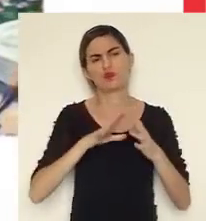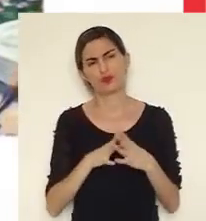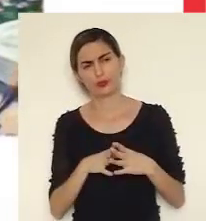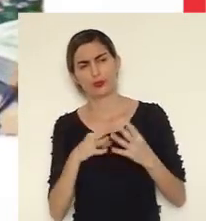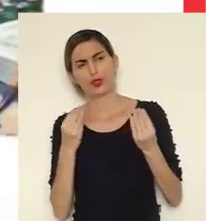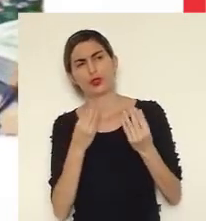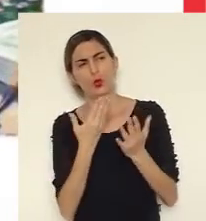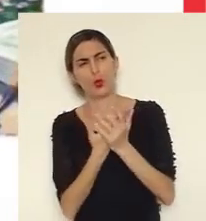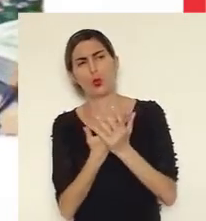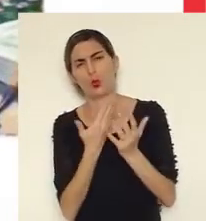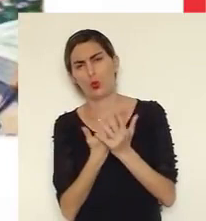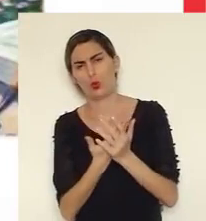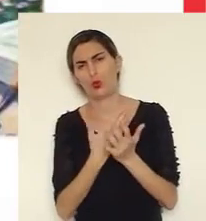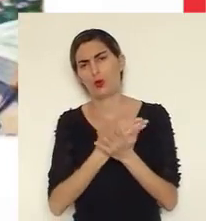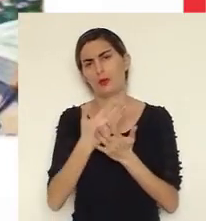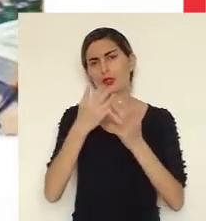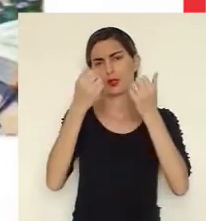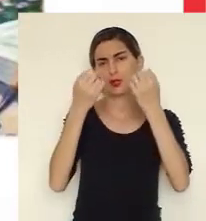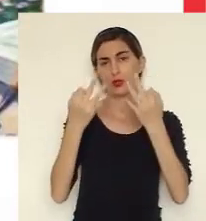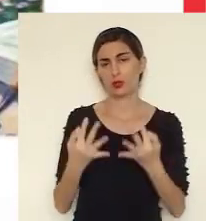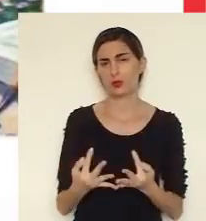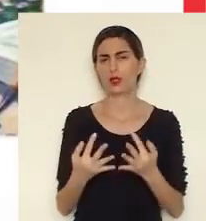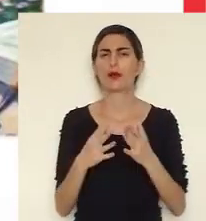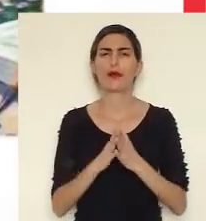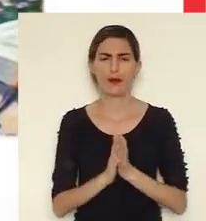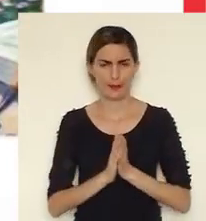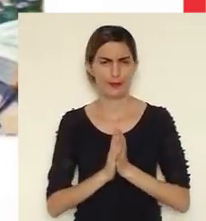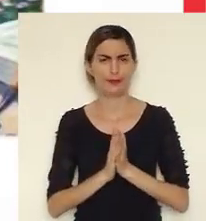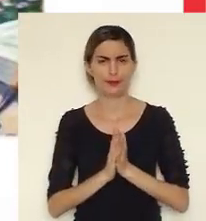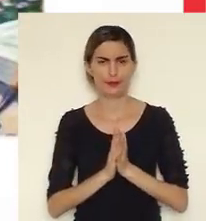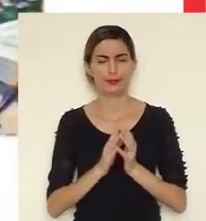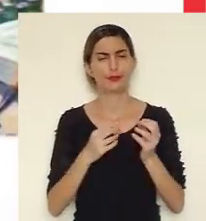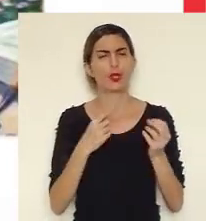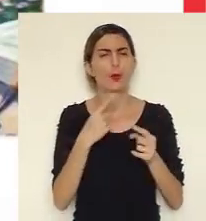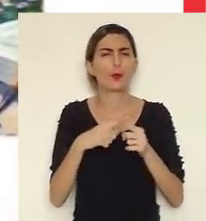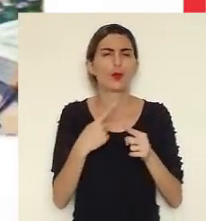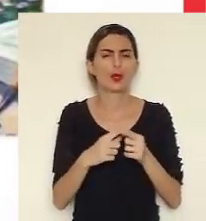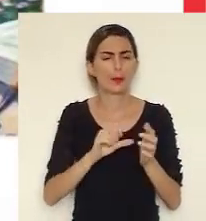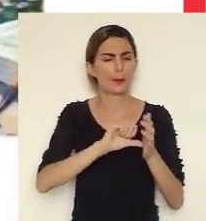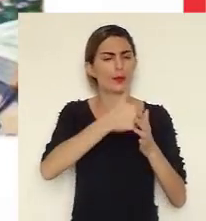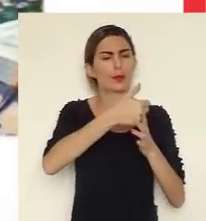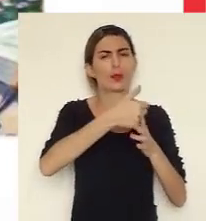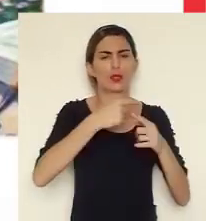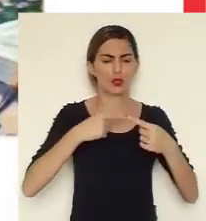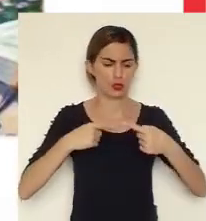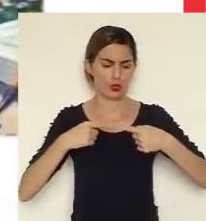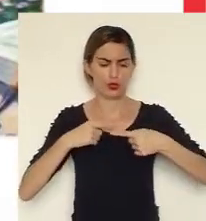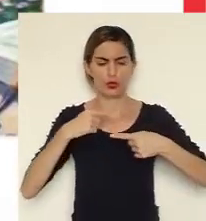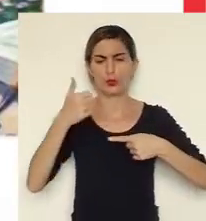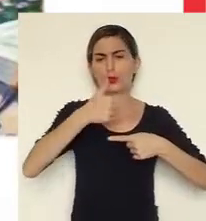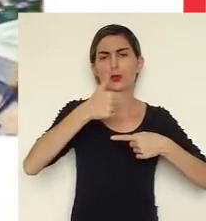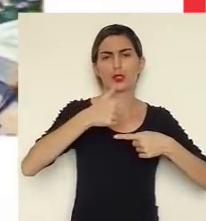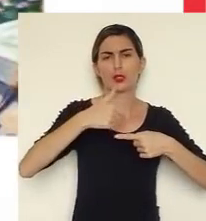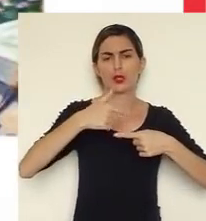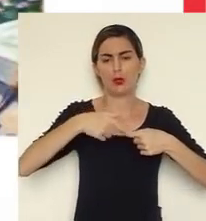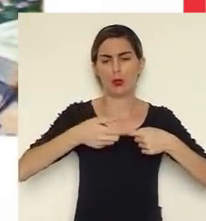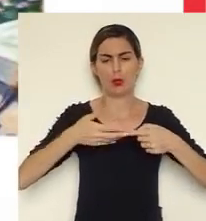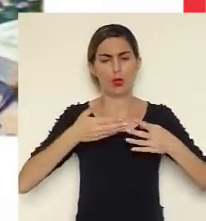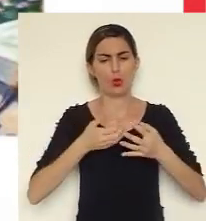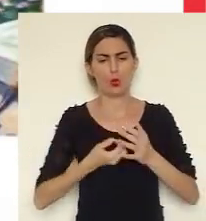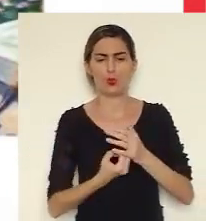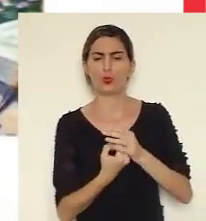ele quis começar a explicar esses resultados. Porque na primeira geração